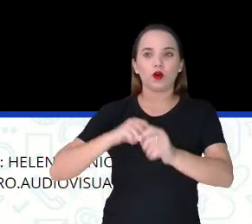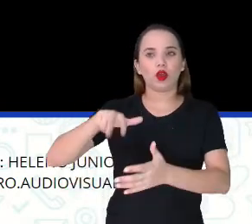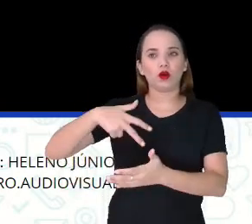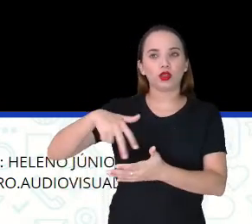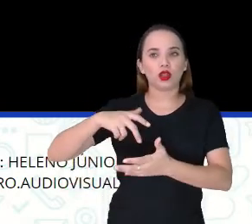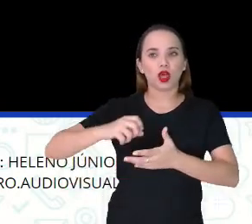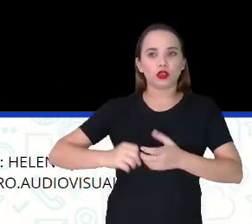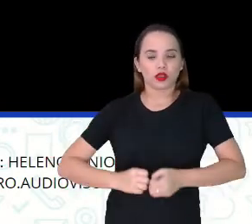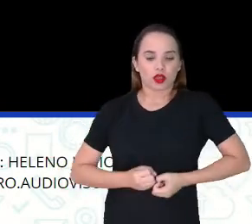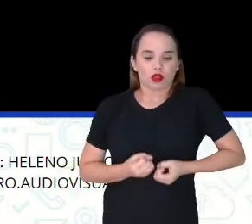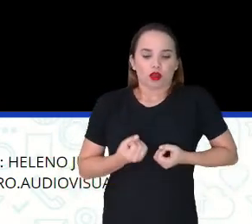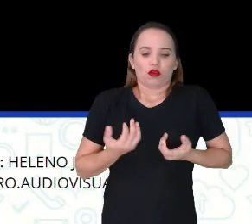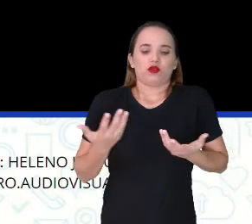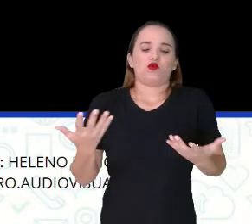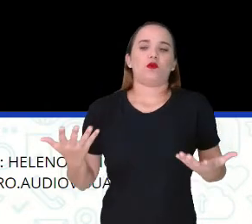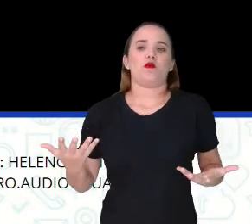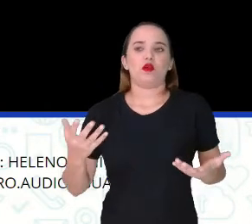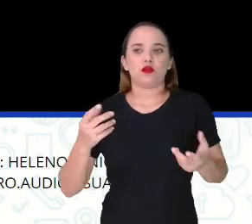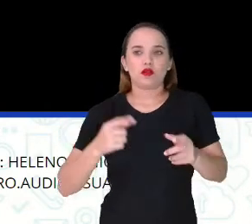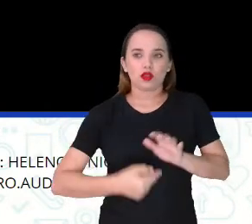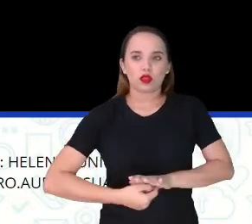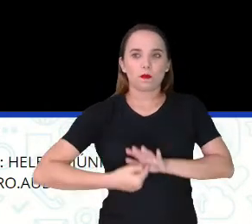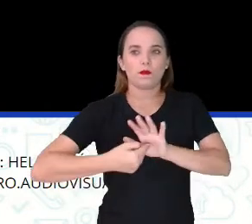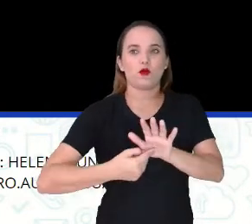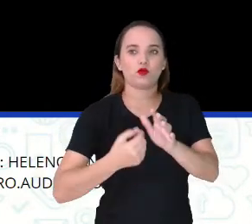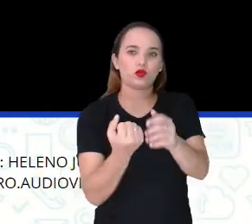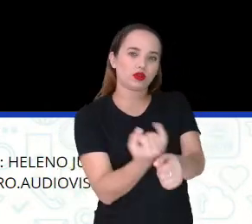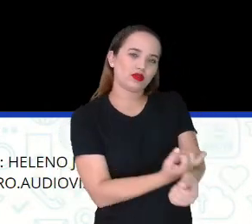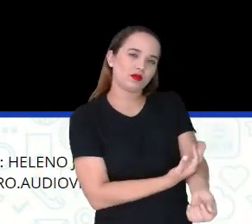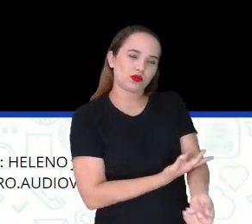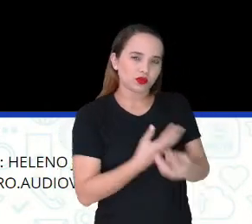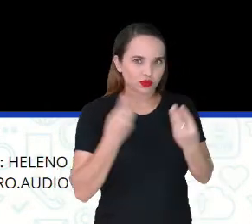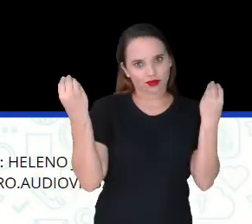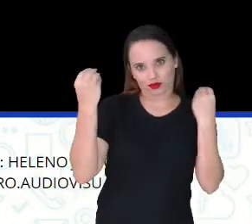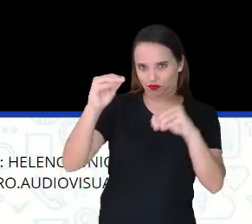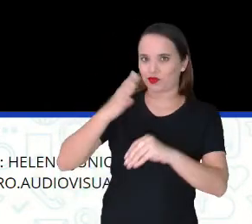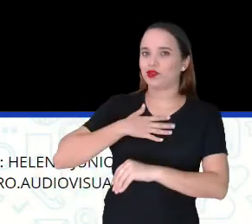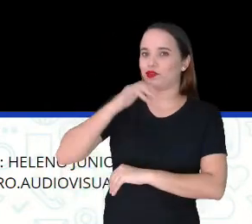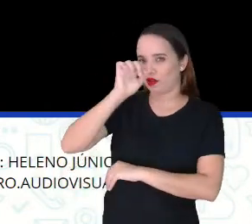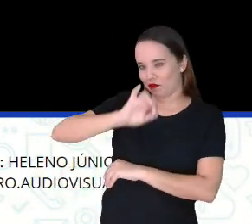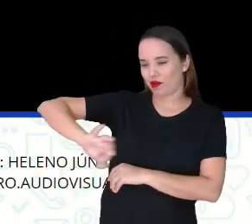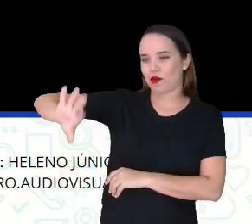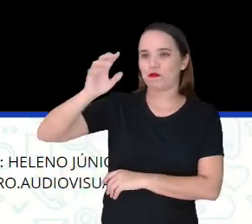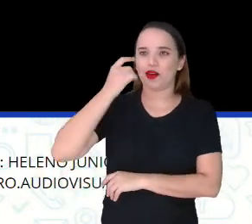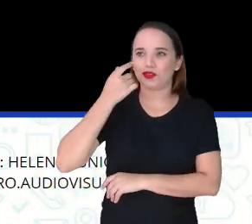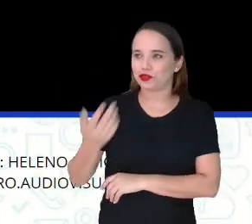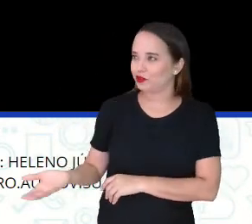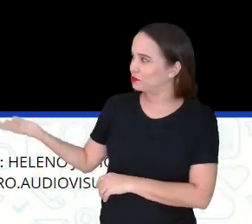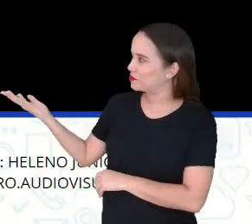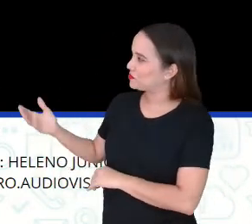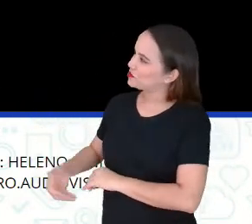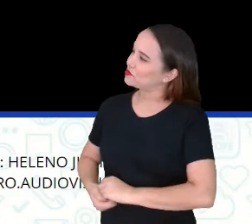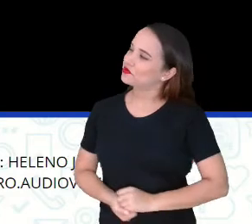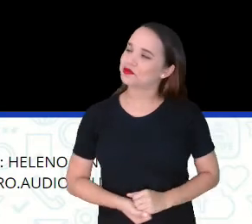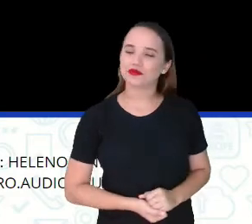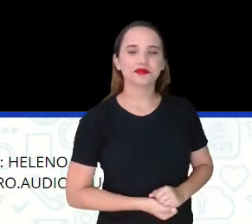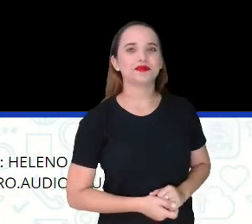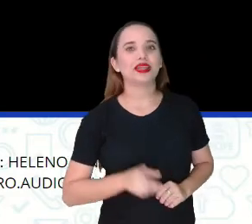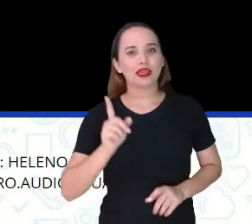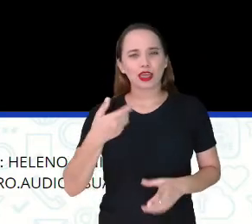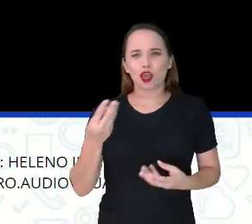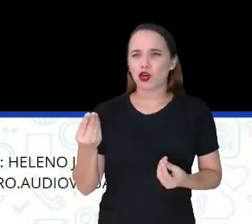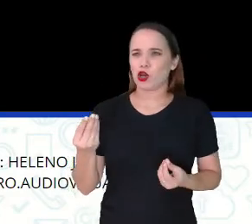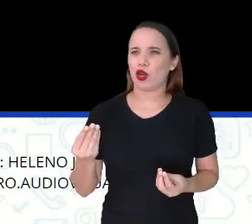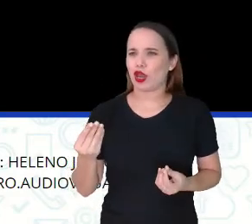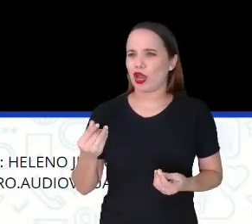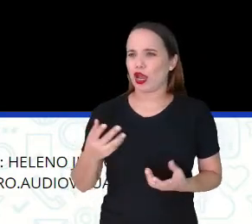tinha o objetivo de expressar as emoções. E aí eu coloquei uma foto minha também, né? Expressando aí um sentimento de meio que de sufoco,